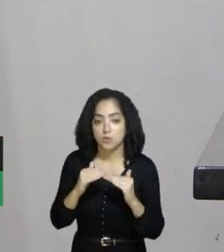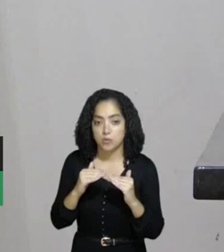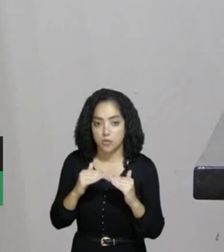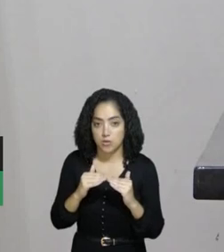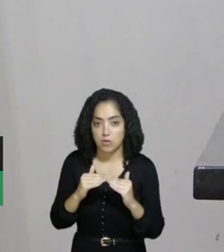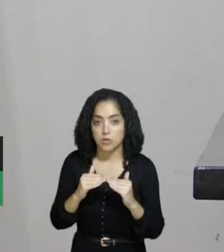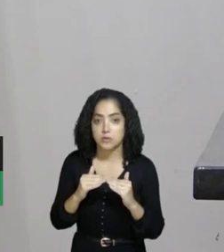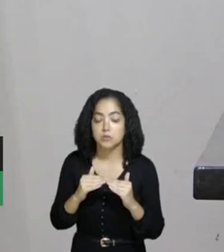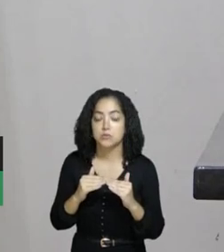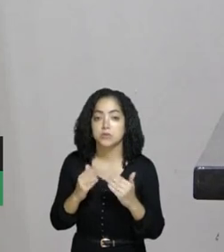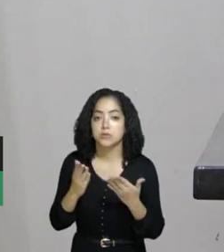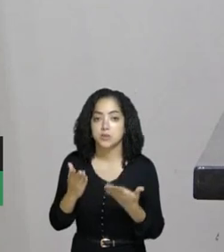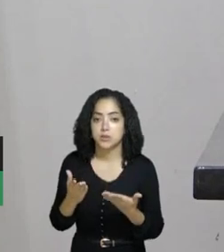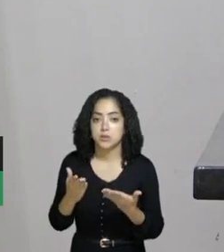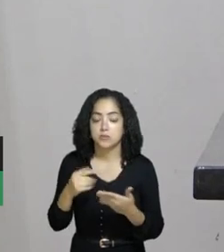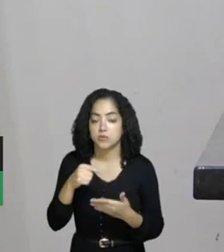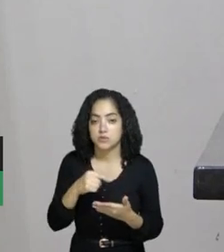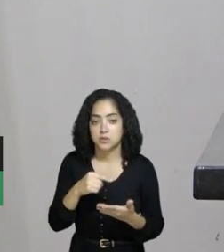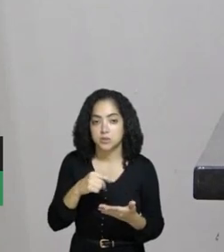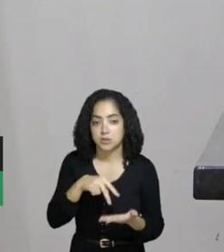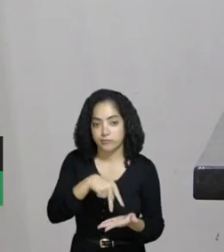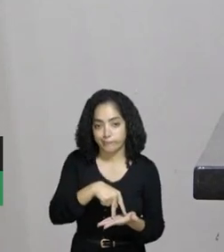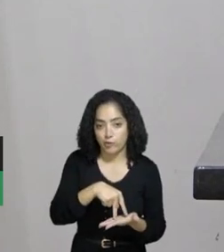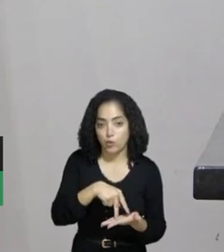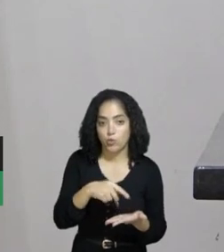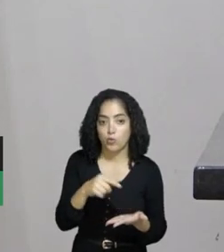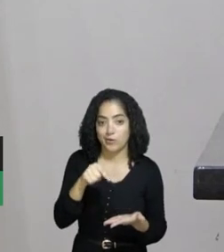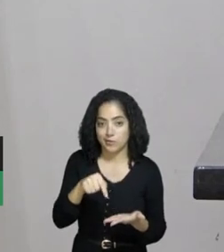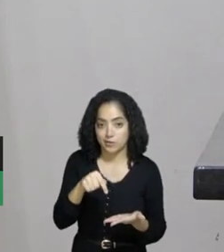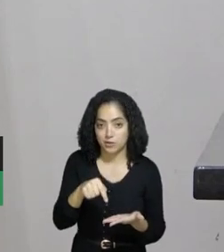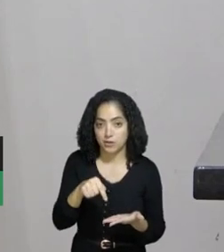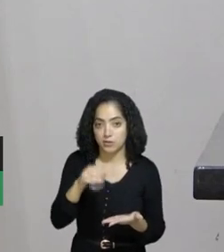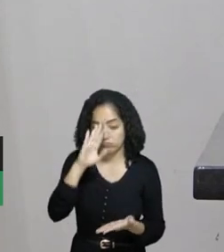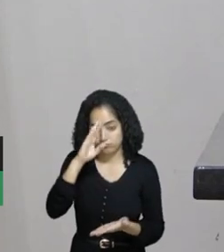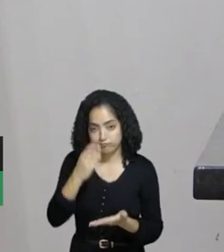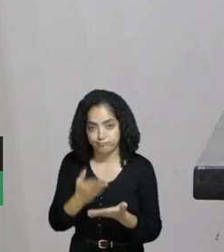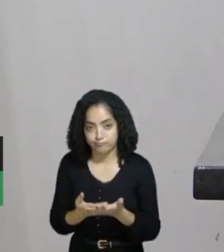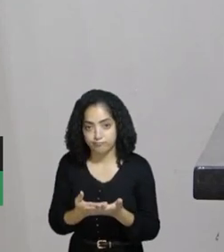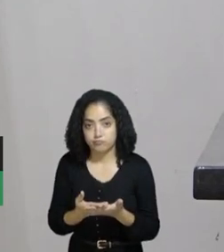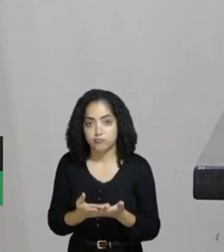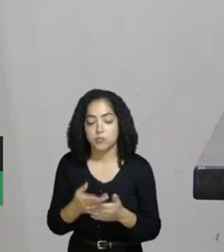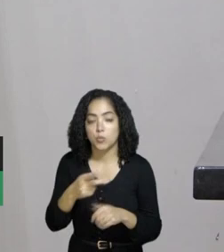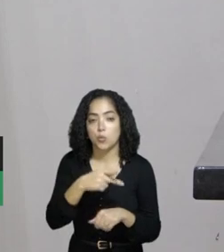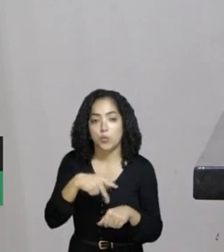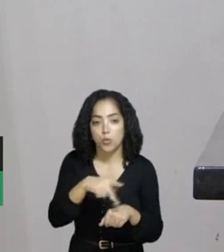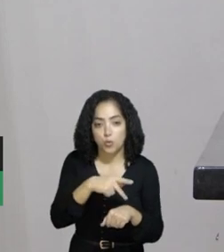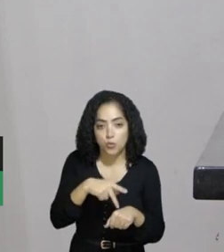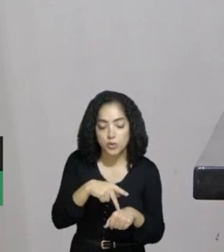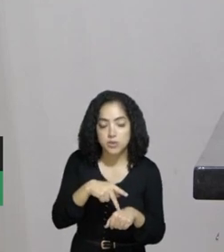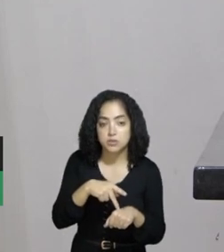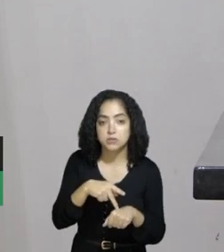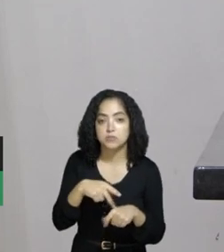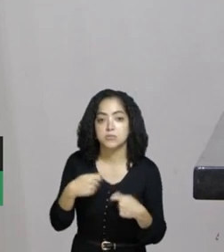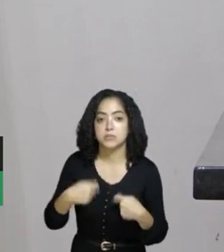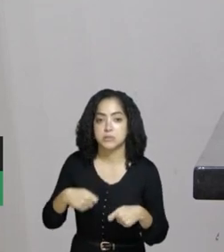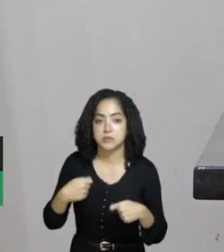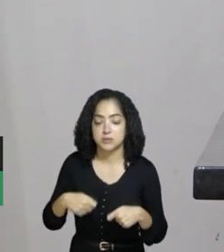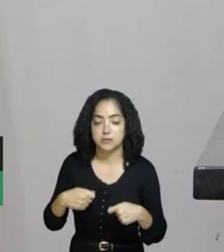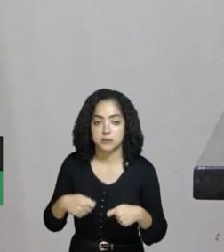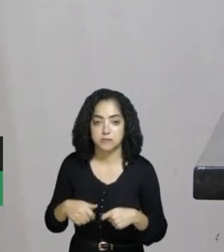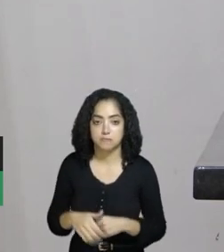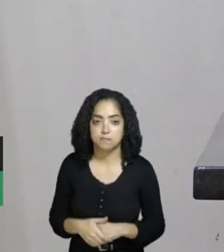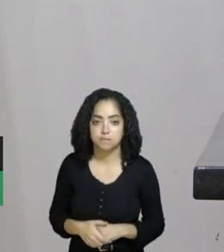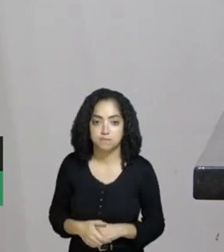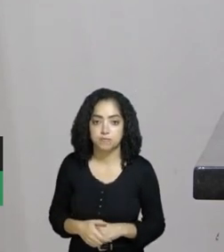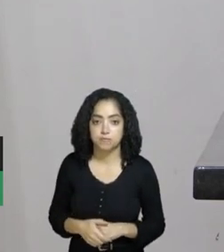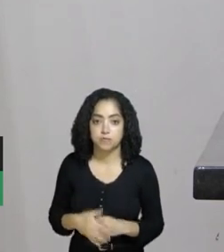desta tribuna, deputado Antídio, e creio que uma postura do nosso país, ela fala muito nesse momento. E